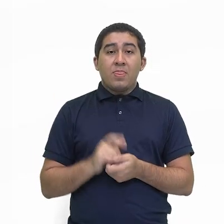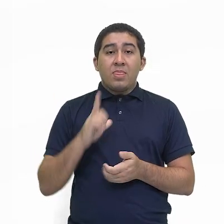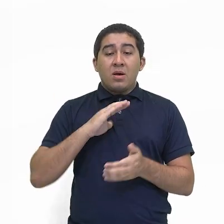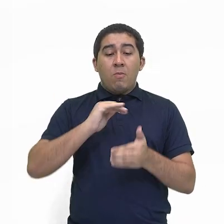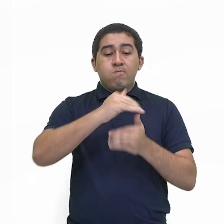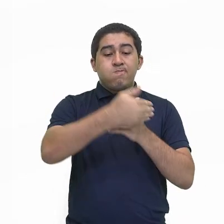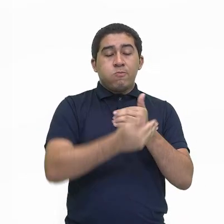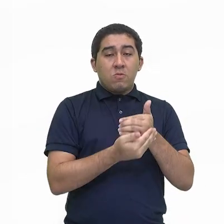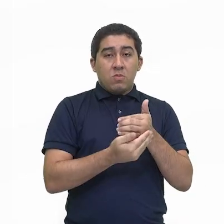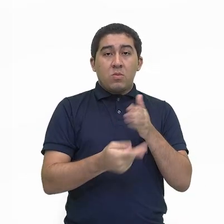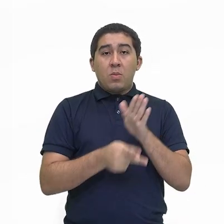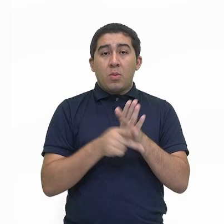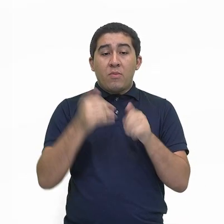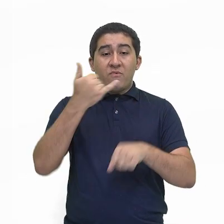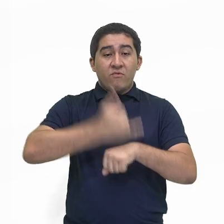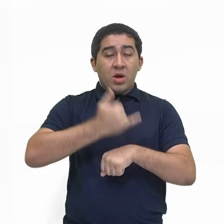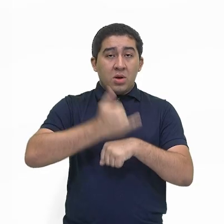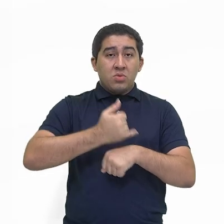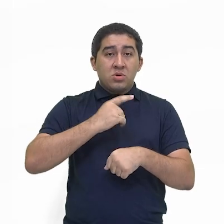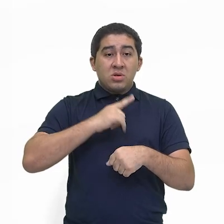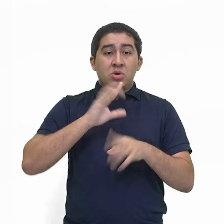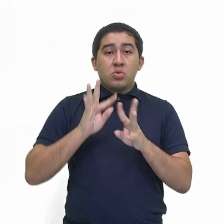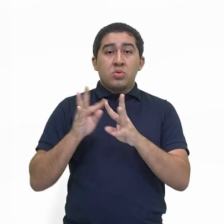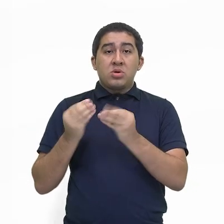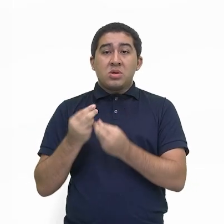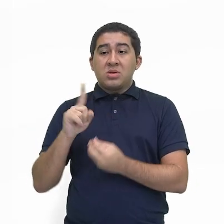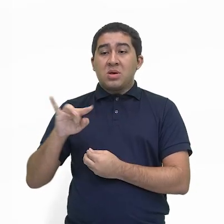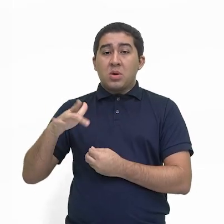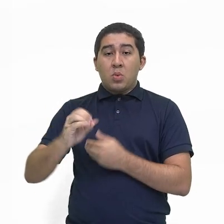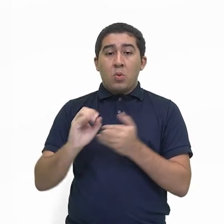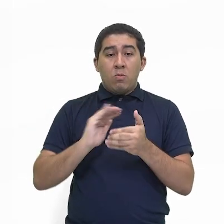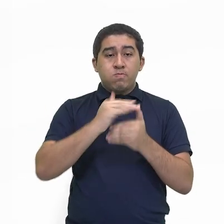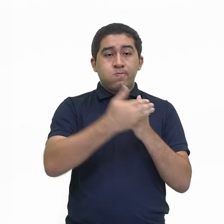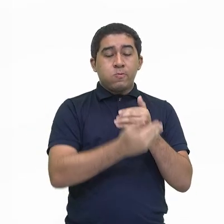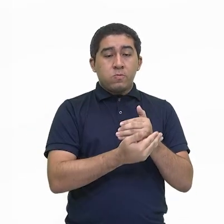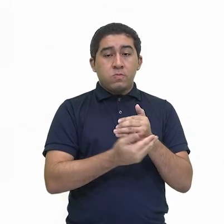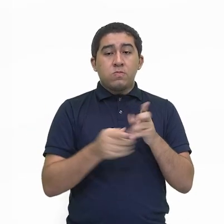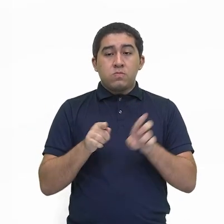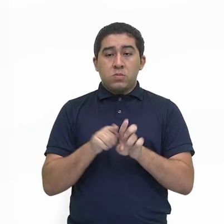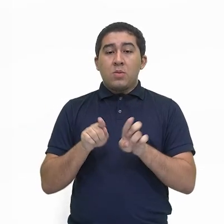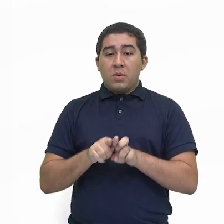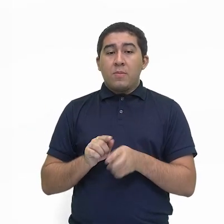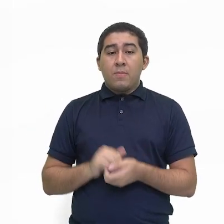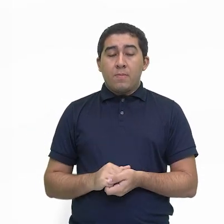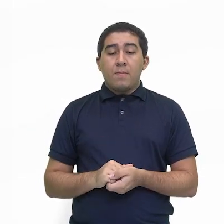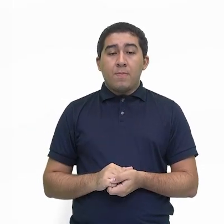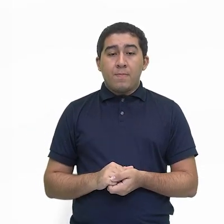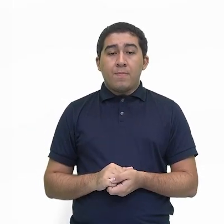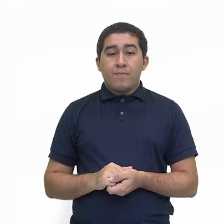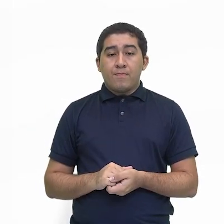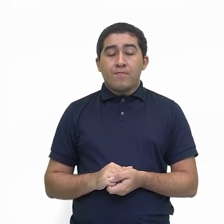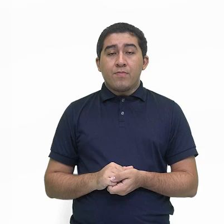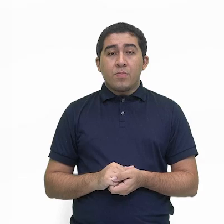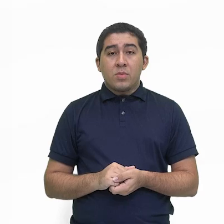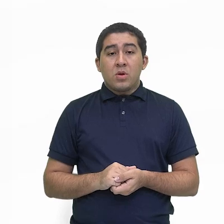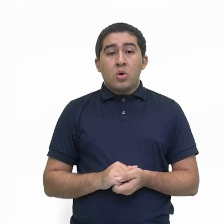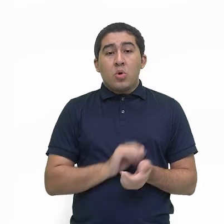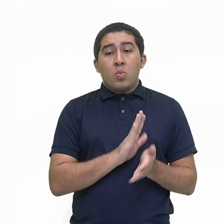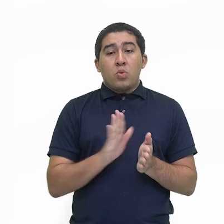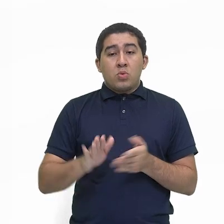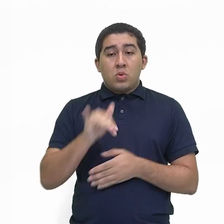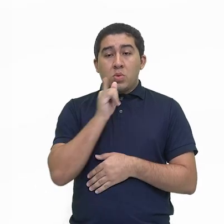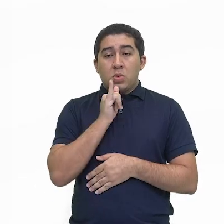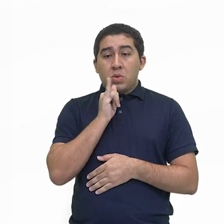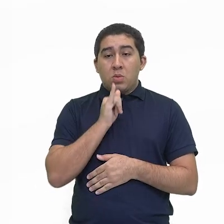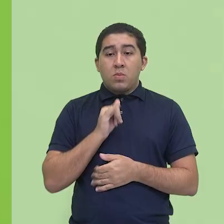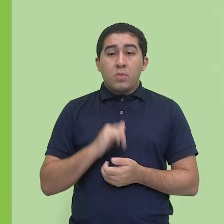revestimento de ferro ou de aço com zinco metálico, e também os processos, por exemplo,